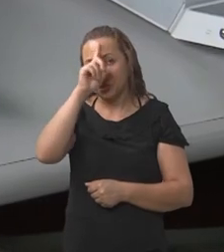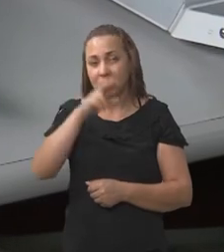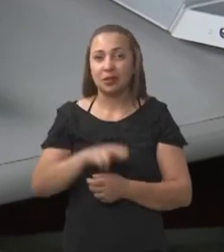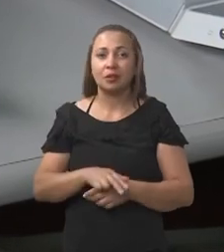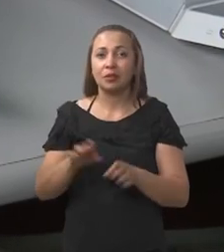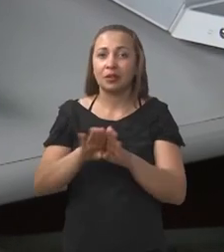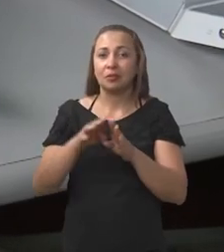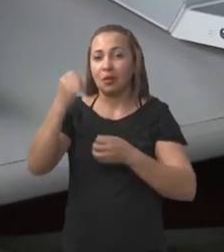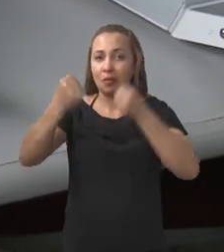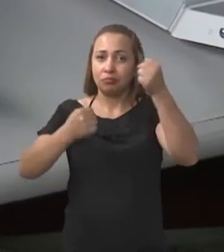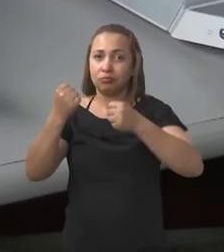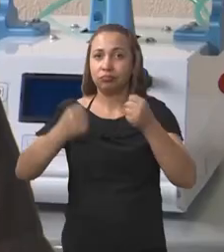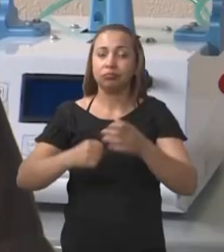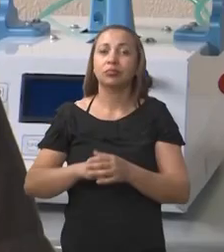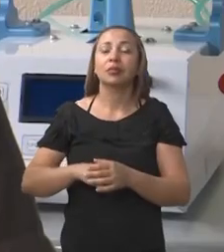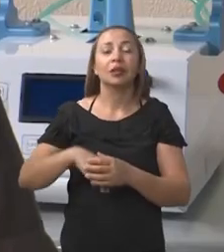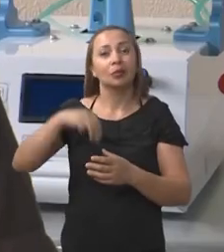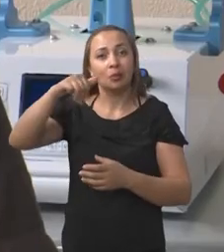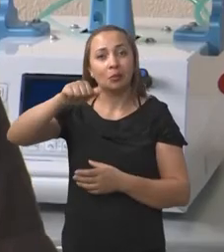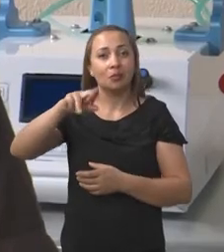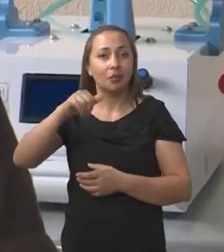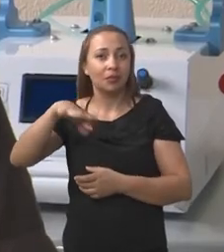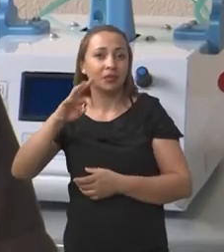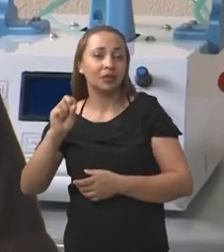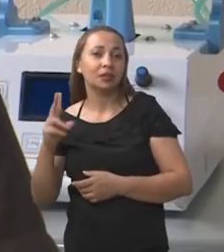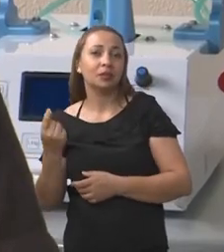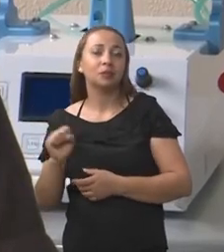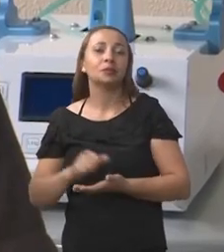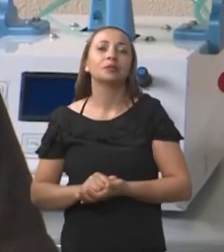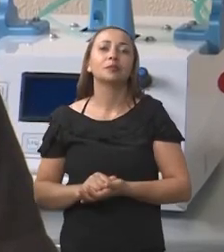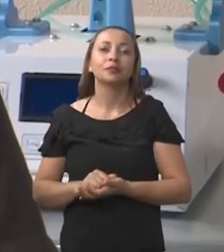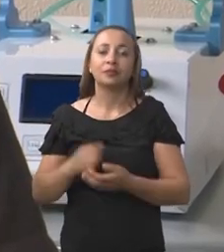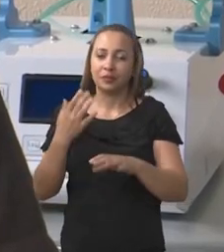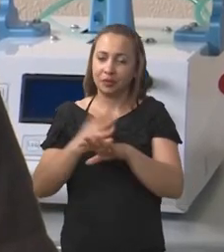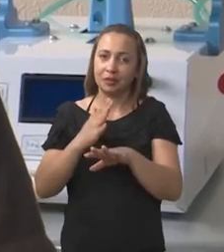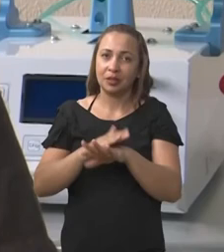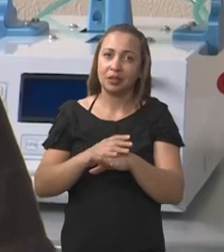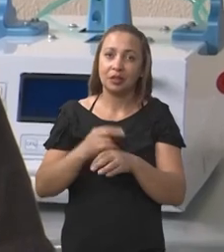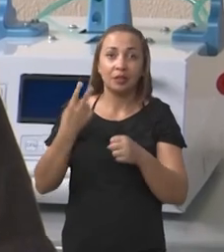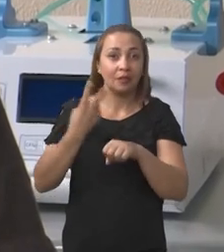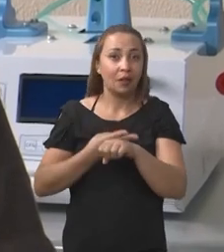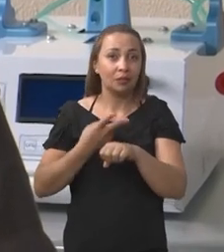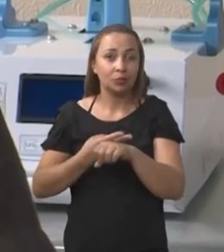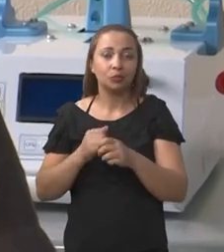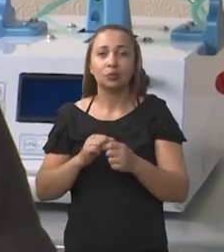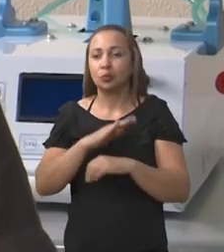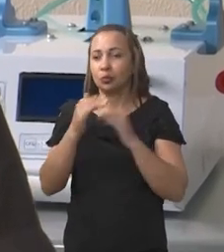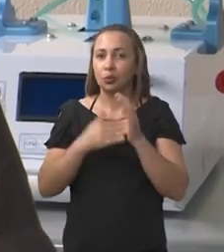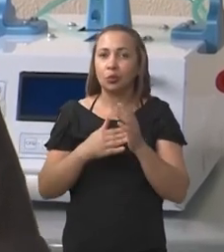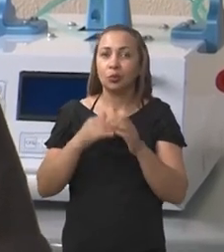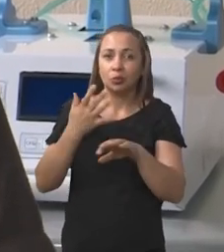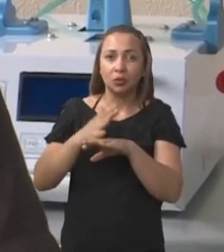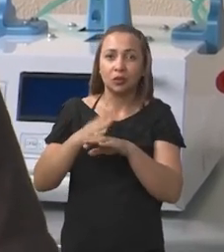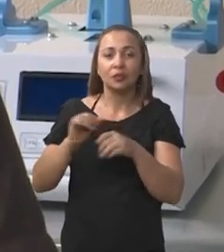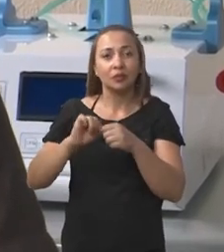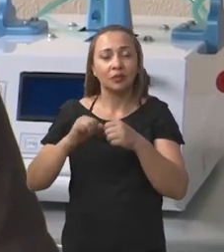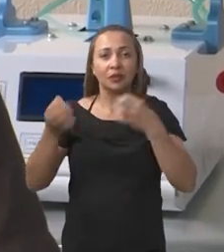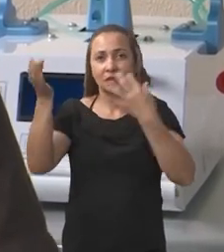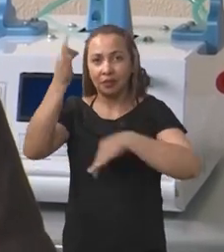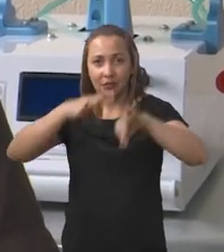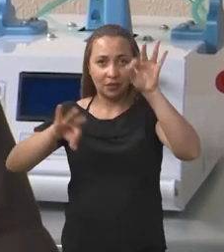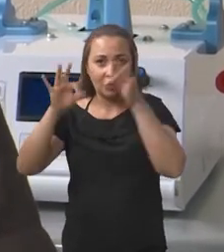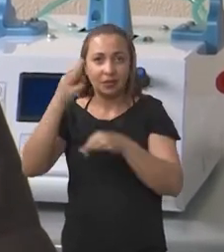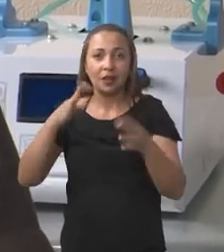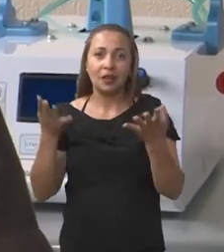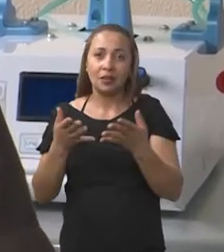hospitais e ambulâncias do Maranhão. O próximo passo nosso agora são fazer os testes in vitro, né? Então todos os testes foram feitos em laboratório e agora